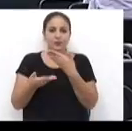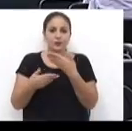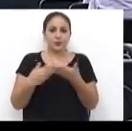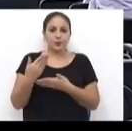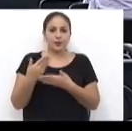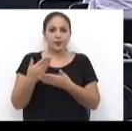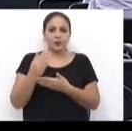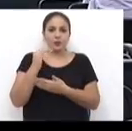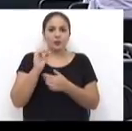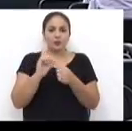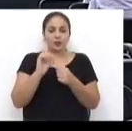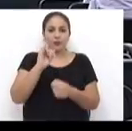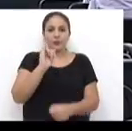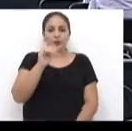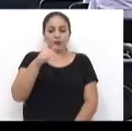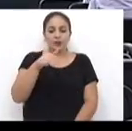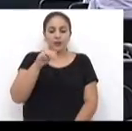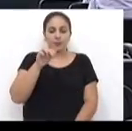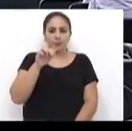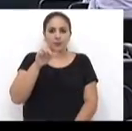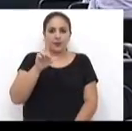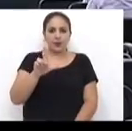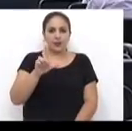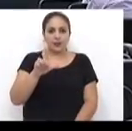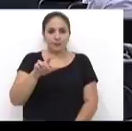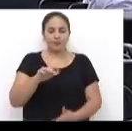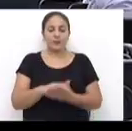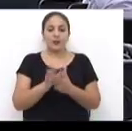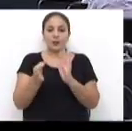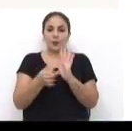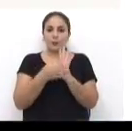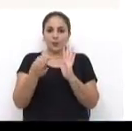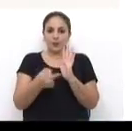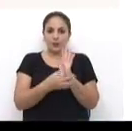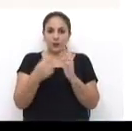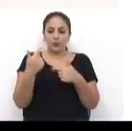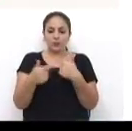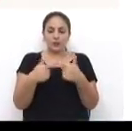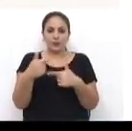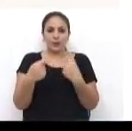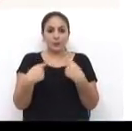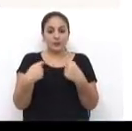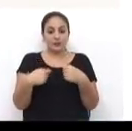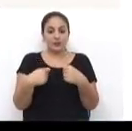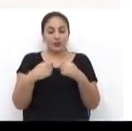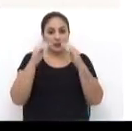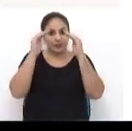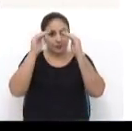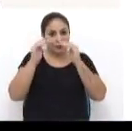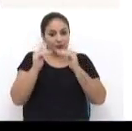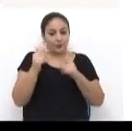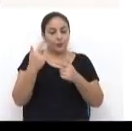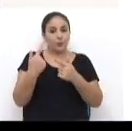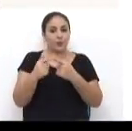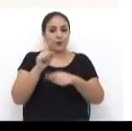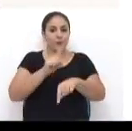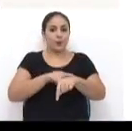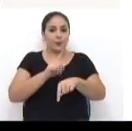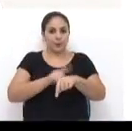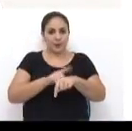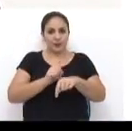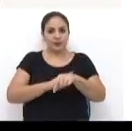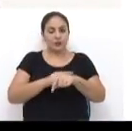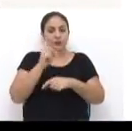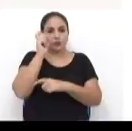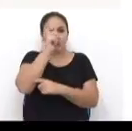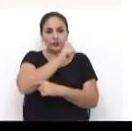reclamações sobre o atendimento prestado pelo IML local. Na opinião dele, o serviço tem que ser humanizado, pois o